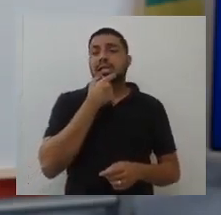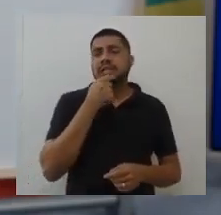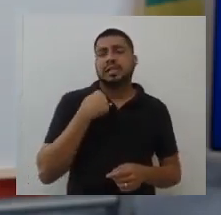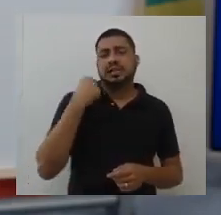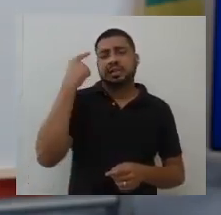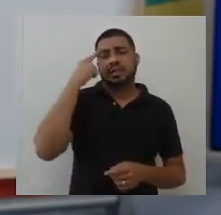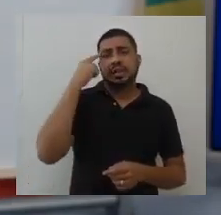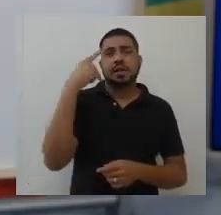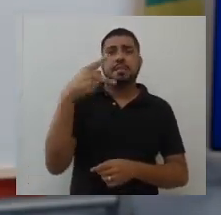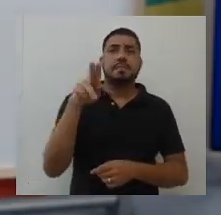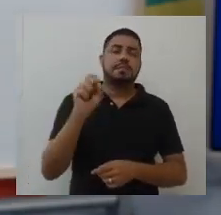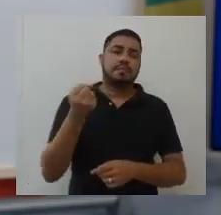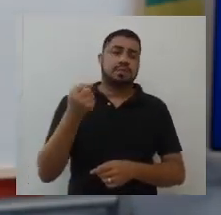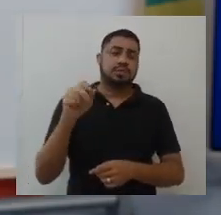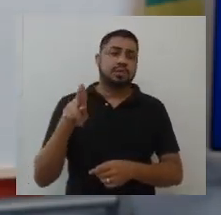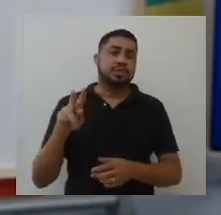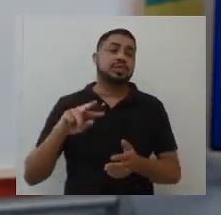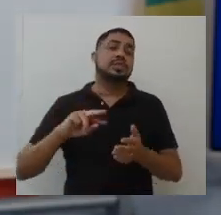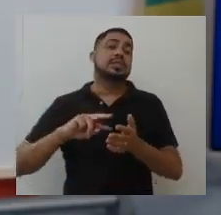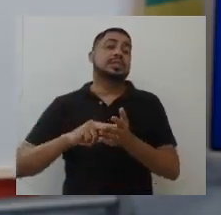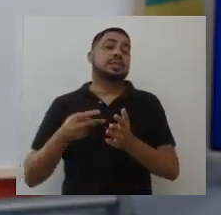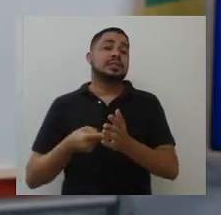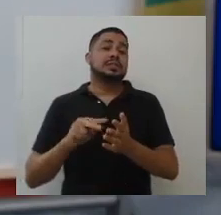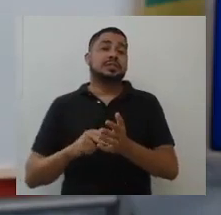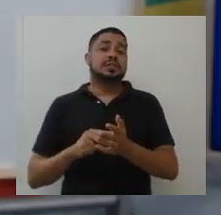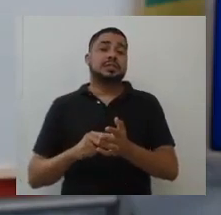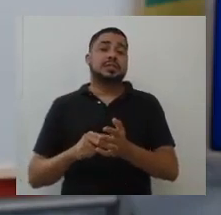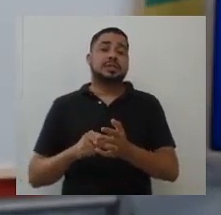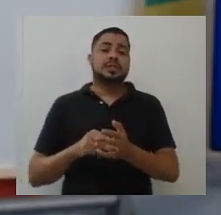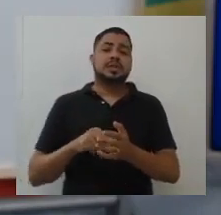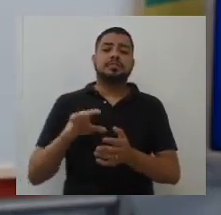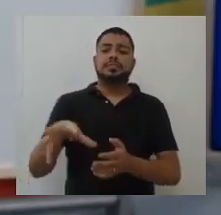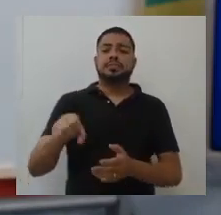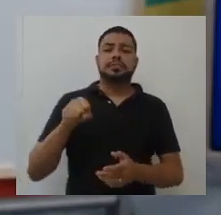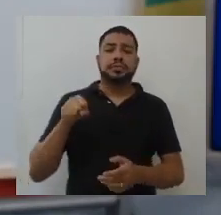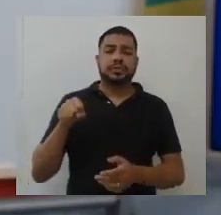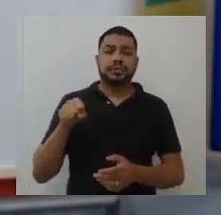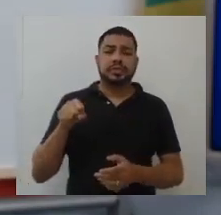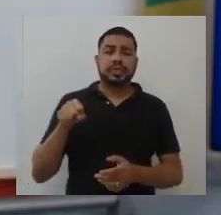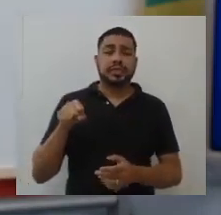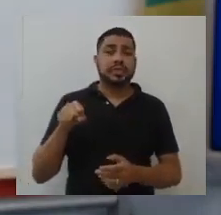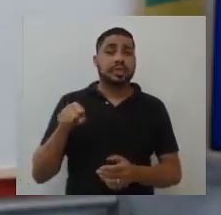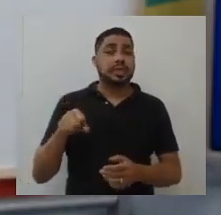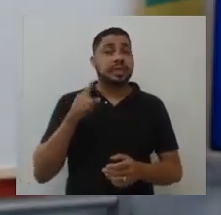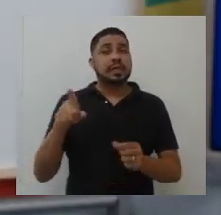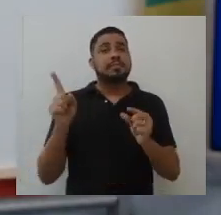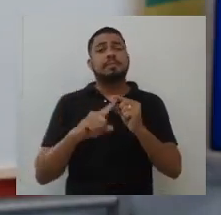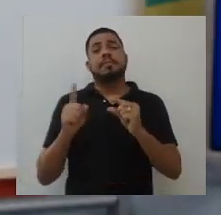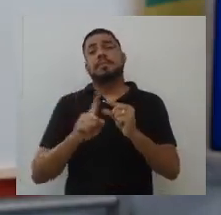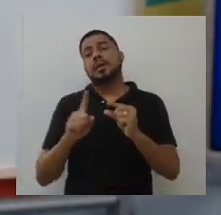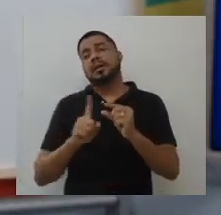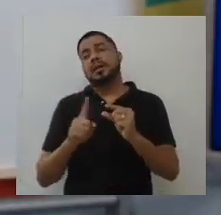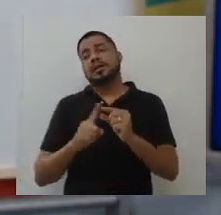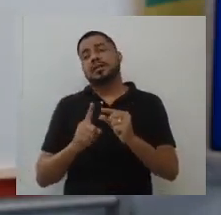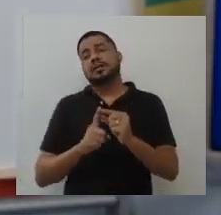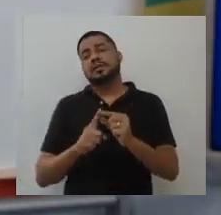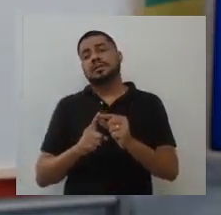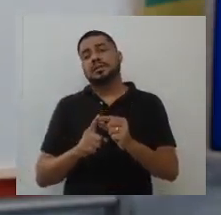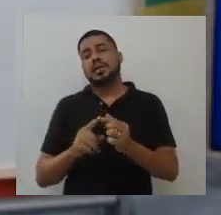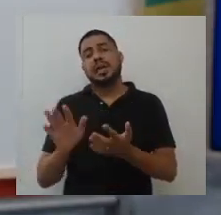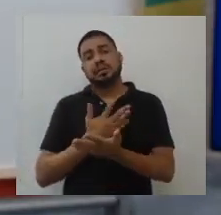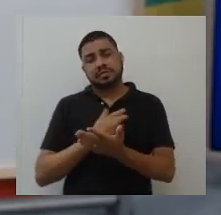que push vai significar puxar. Essa palavra, ela fica nas portas